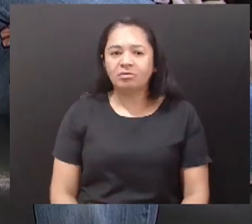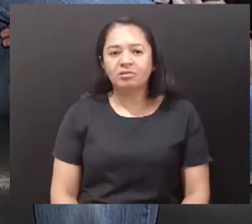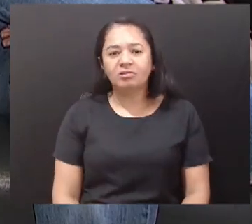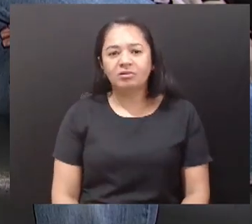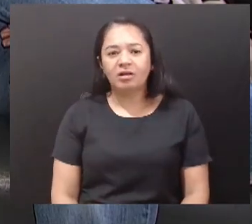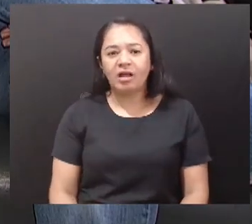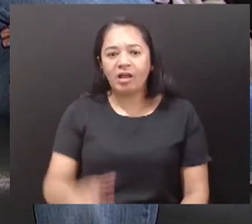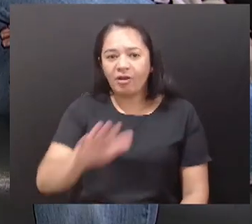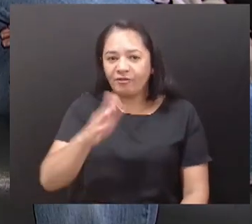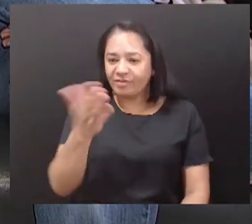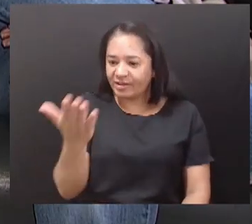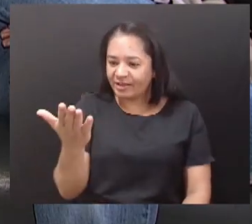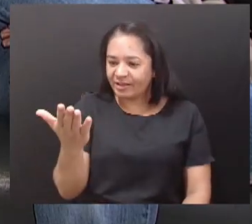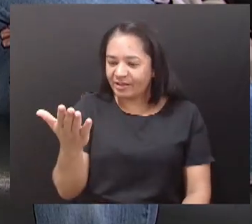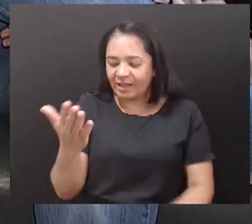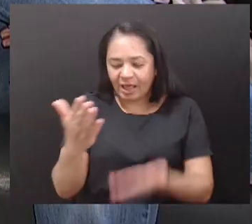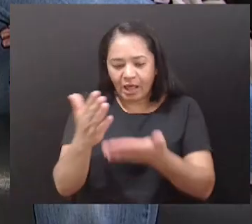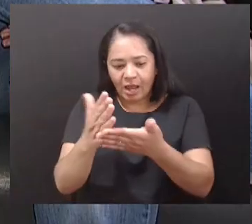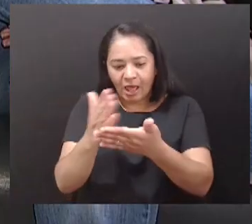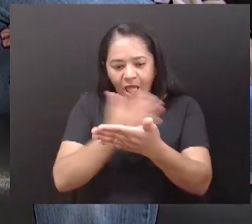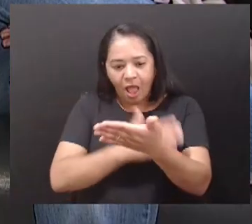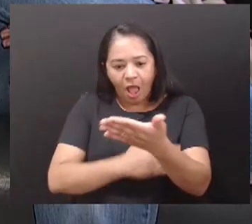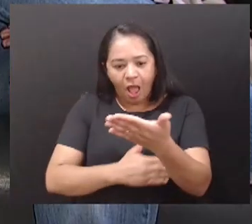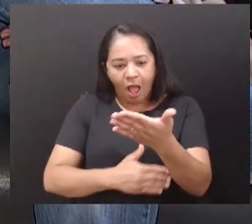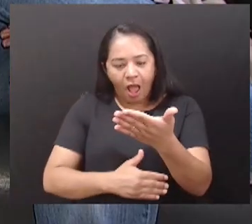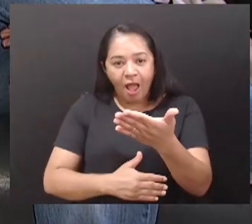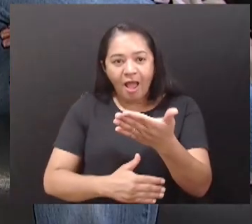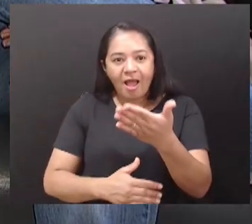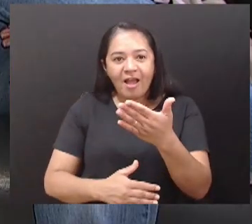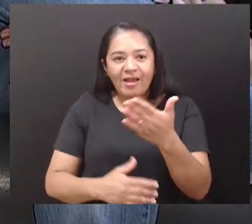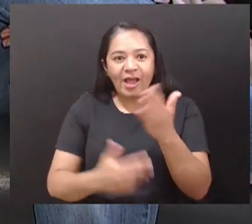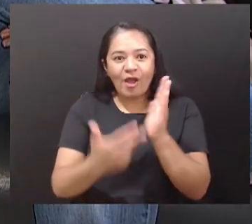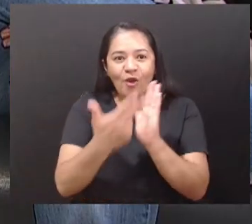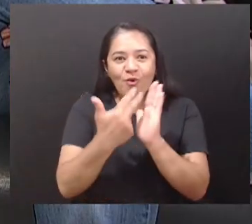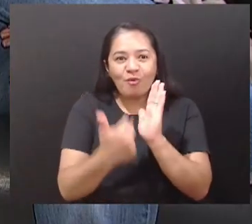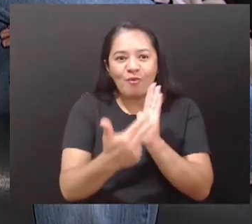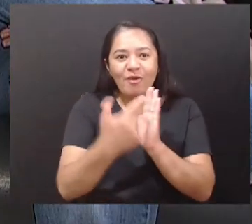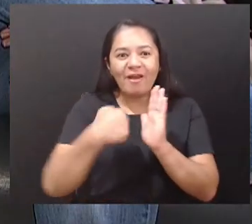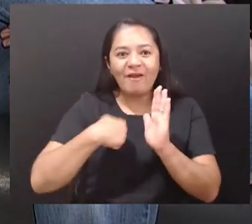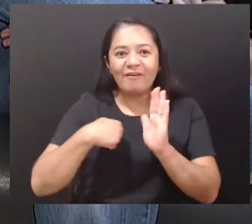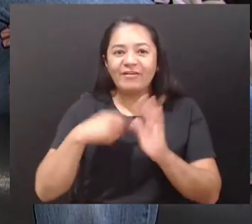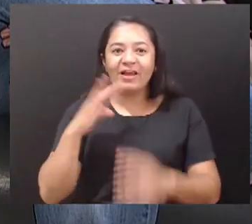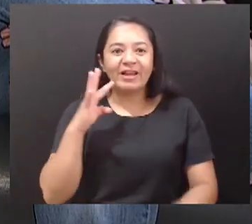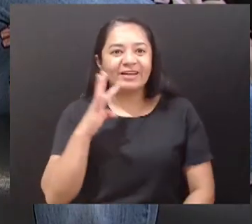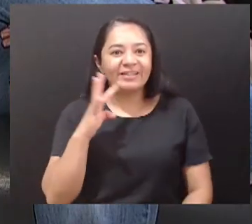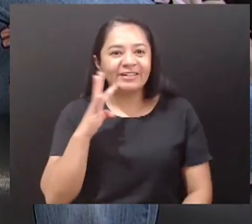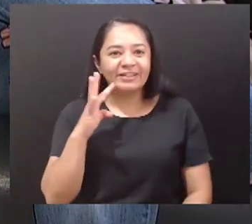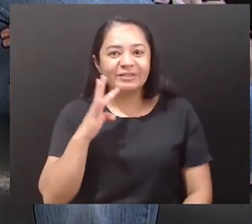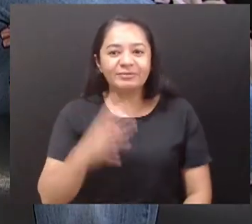capa no jornal assim, eu desculpindo o desenho. Eu falei, nossa, que bacana, pô. Aí eu virei todos os